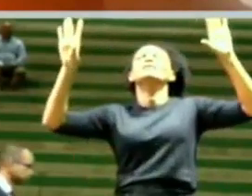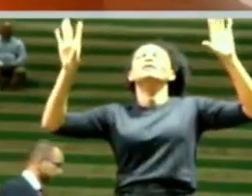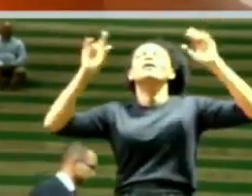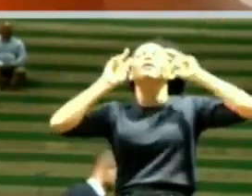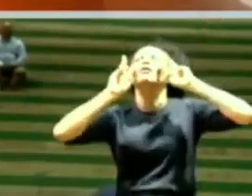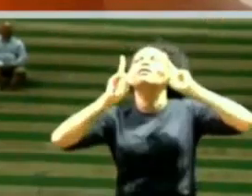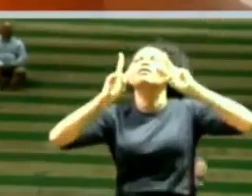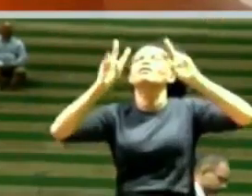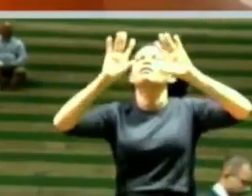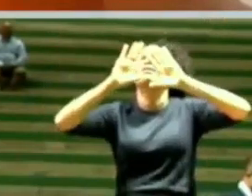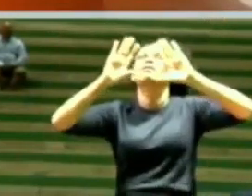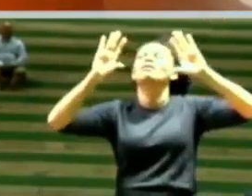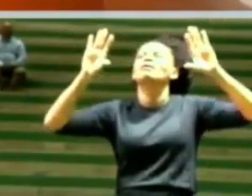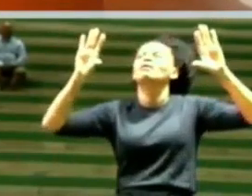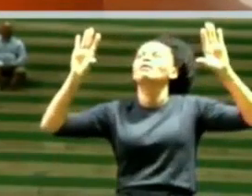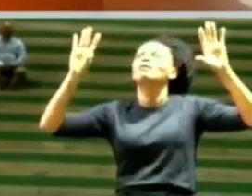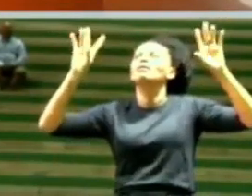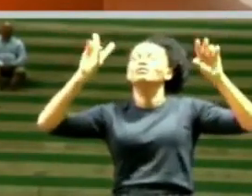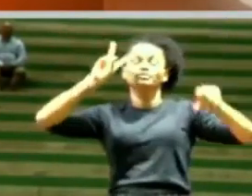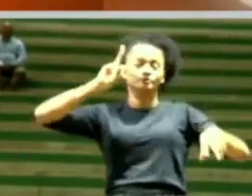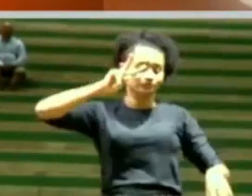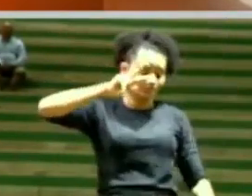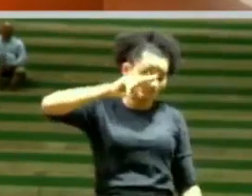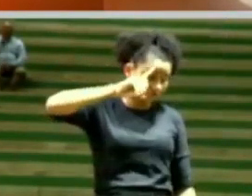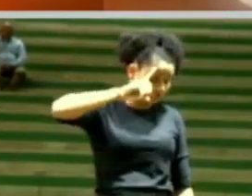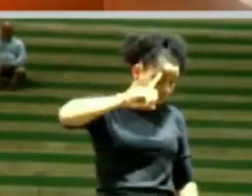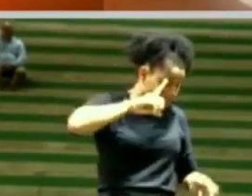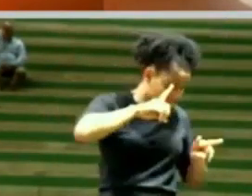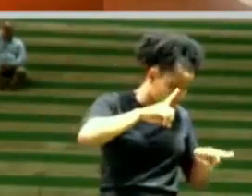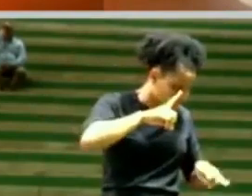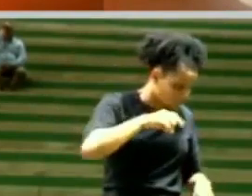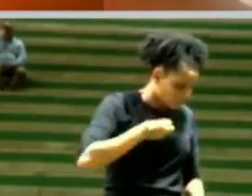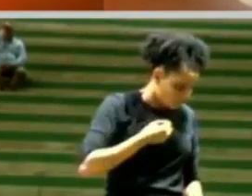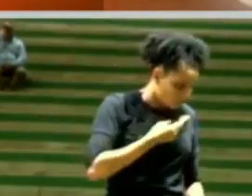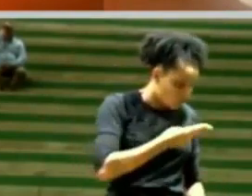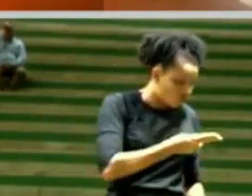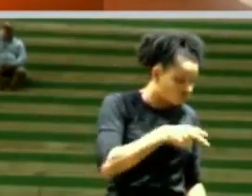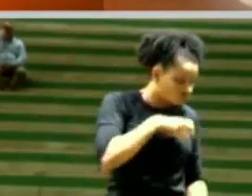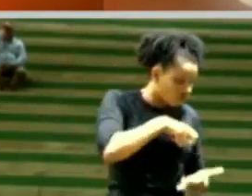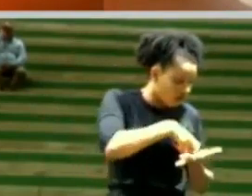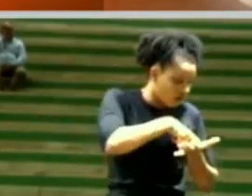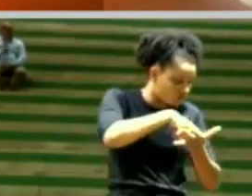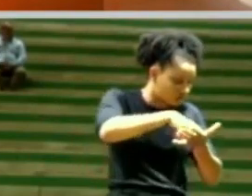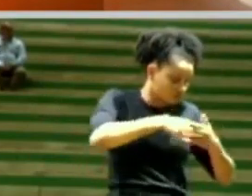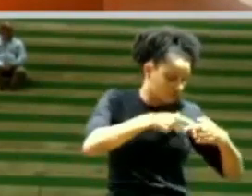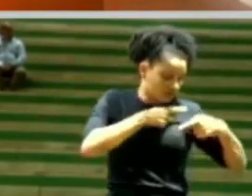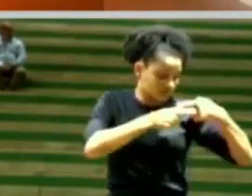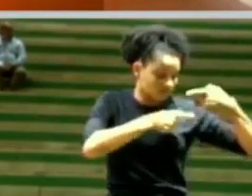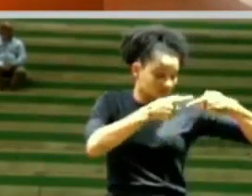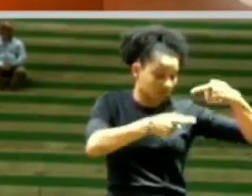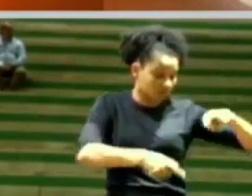olha para cima, Deus está apontando para baixo e dizendo: eu vou castigar essa geração.